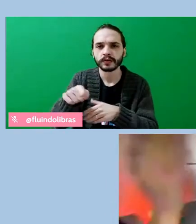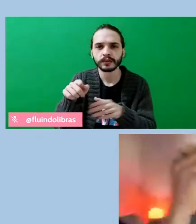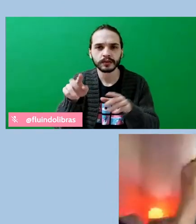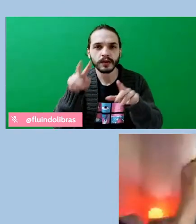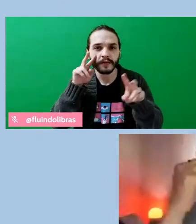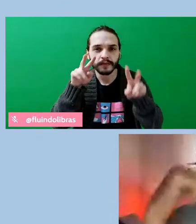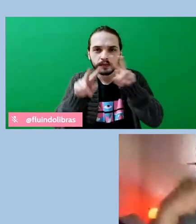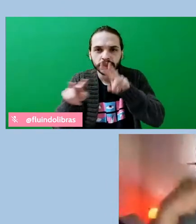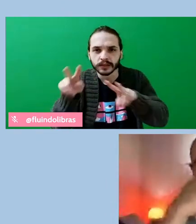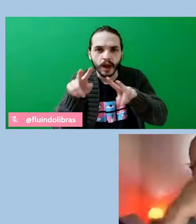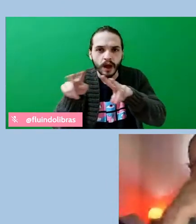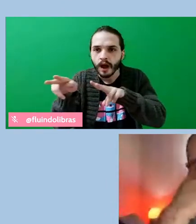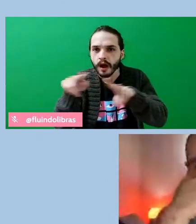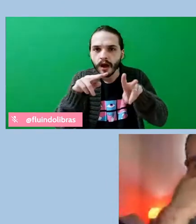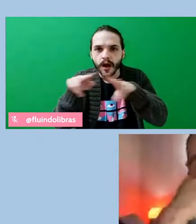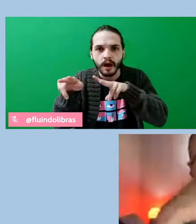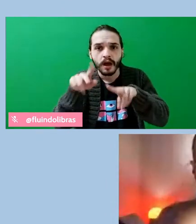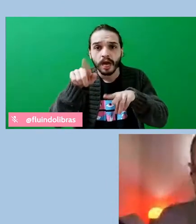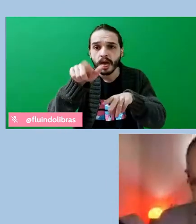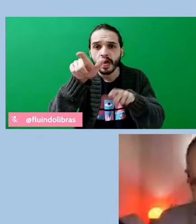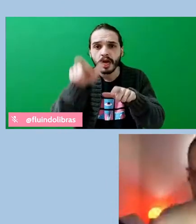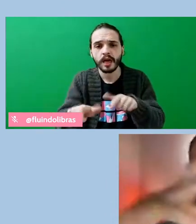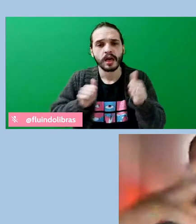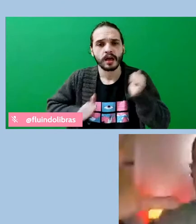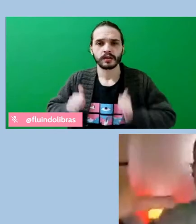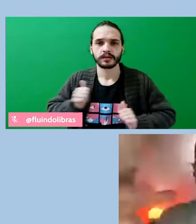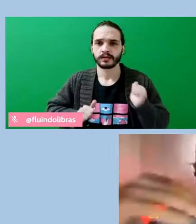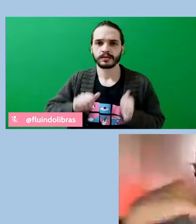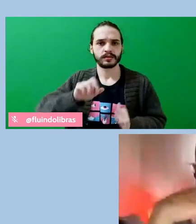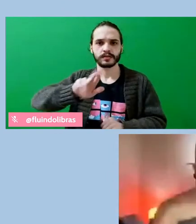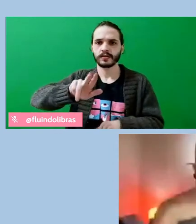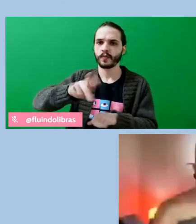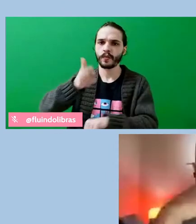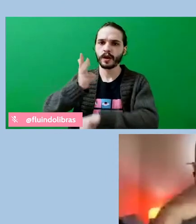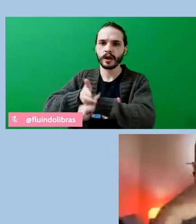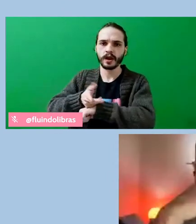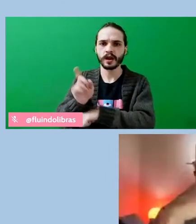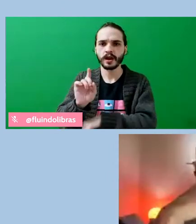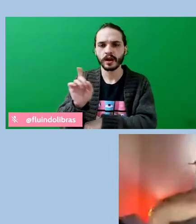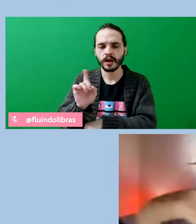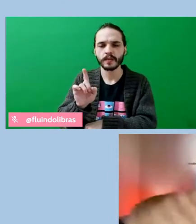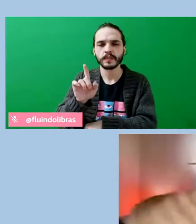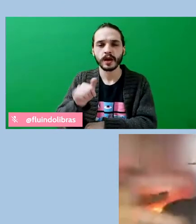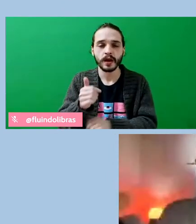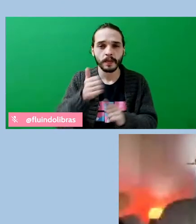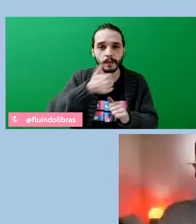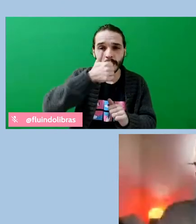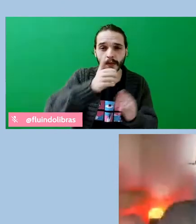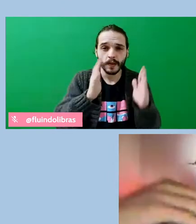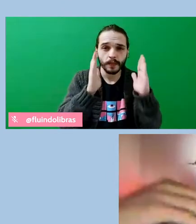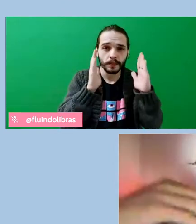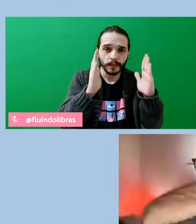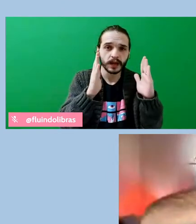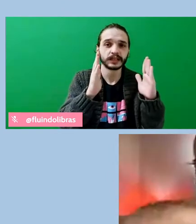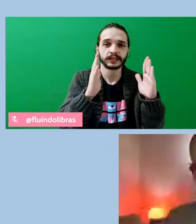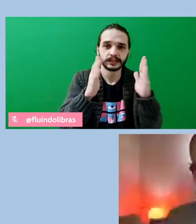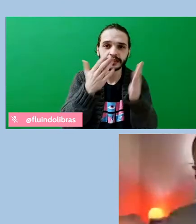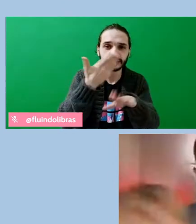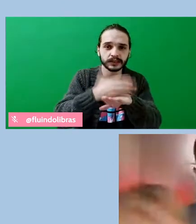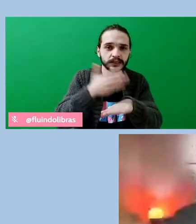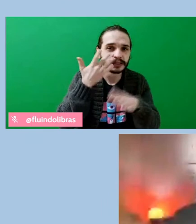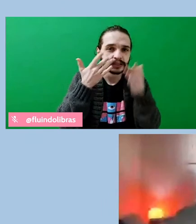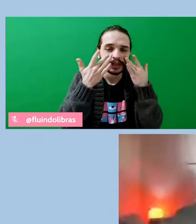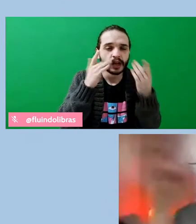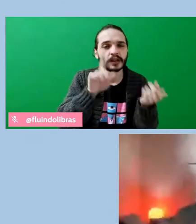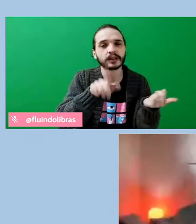são as atrizes e não a câmera, né? Pelo menos isso nessa primeira metade do espetáculo, até a gente ir, obviamente, pro bar, e